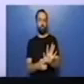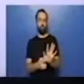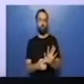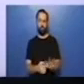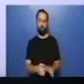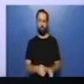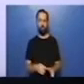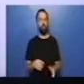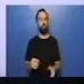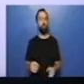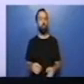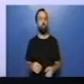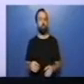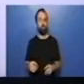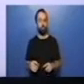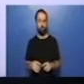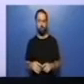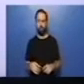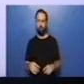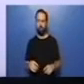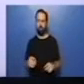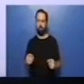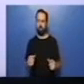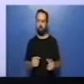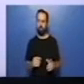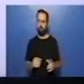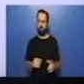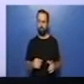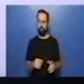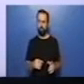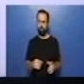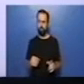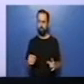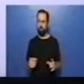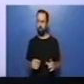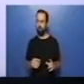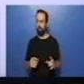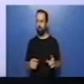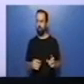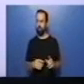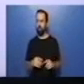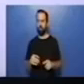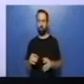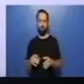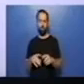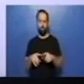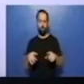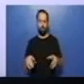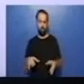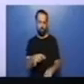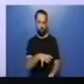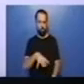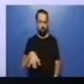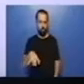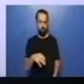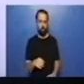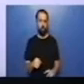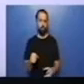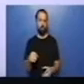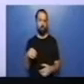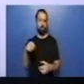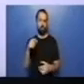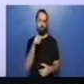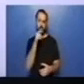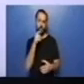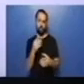está impermeabilizado para receber futuras obras. O metro quadrado do material impermeabilizante